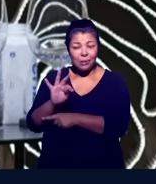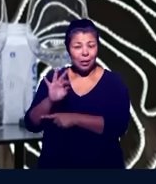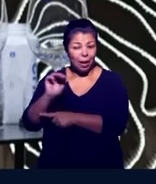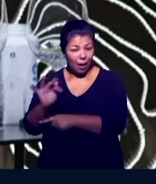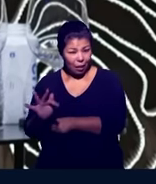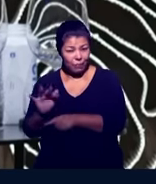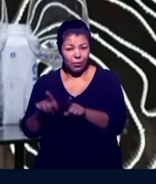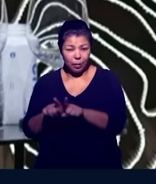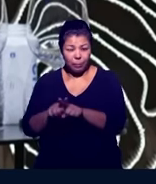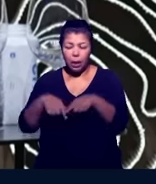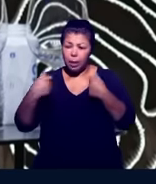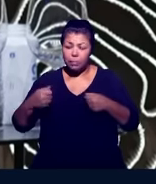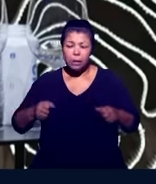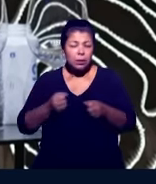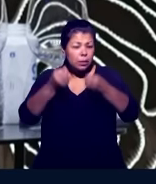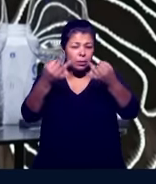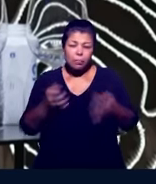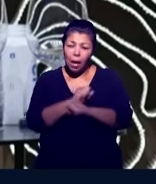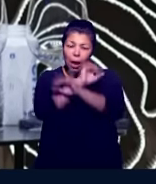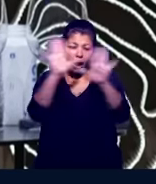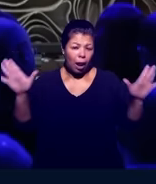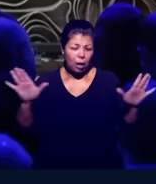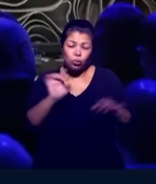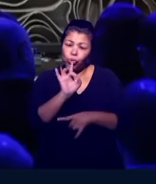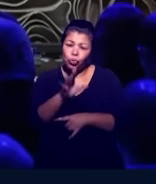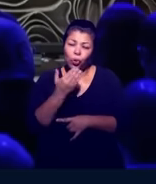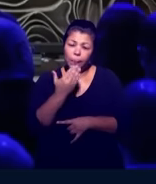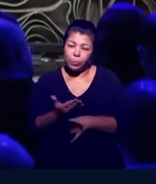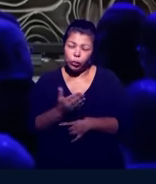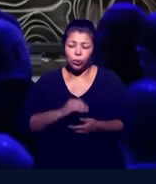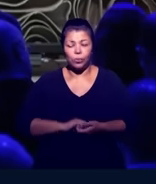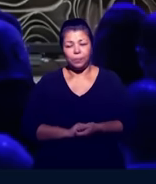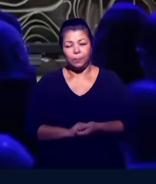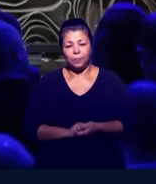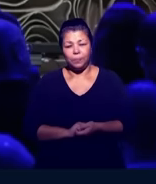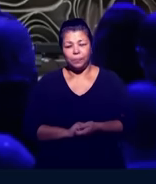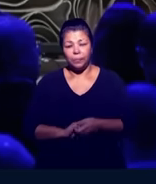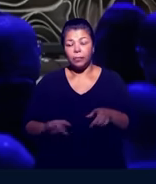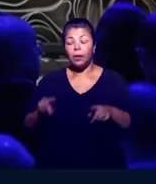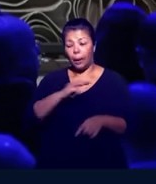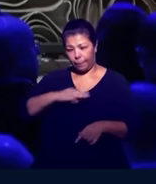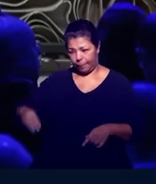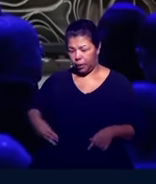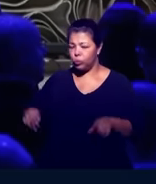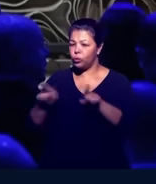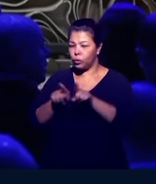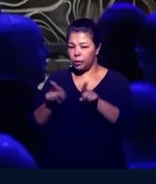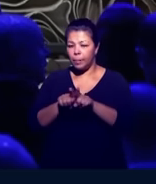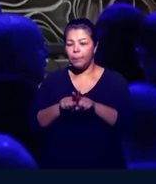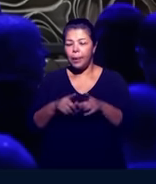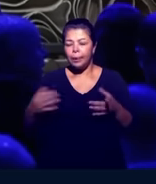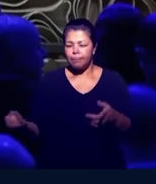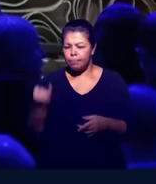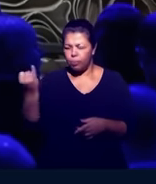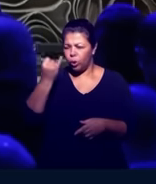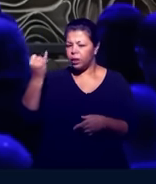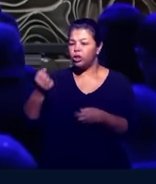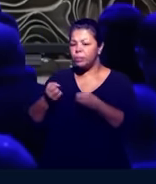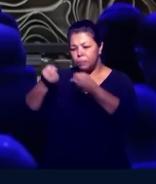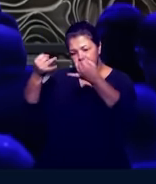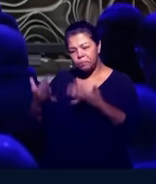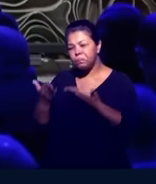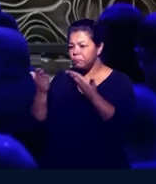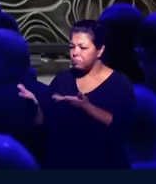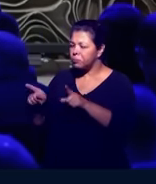Transparência É só isso que nós estamos pedindo Ministro um ponto importante na questão de inflação ainda havia uma dúvida no início do